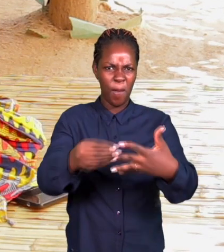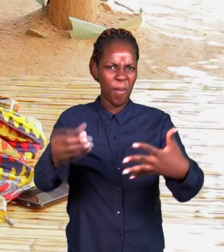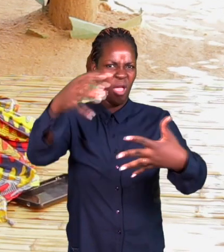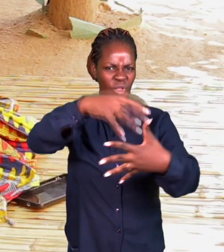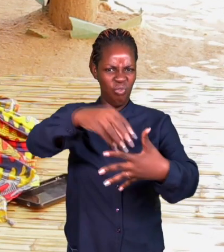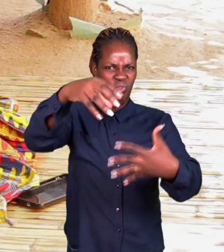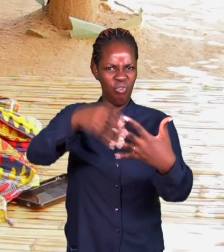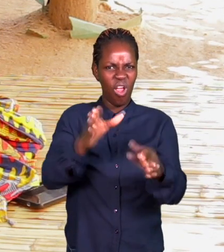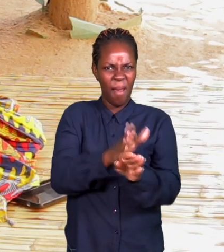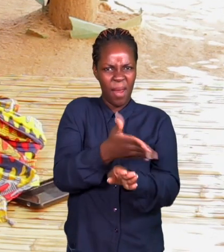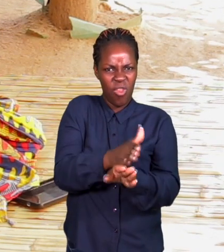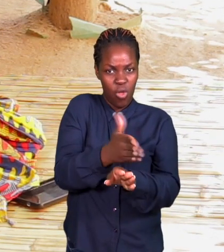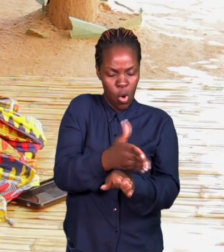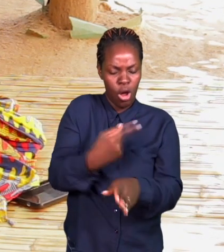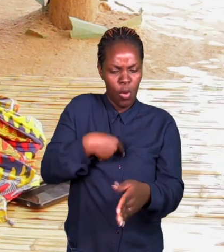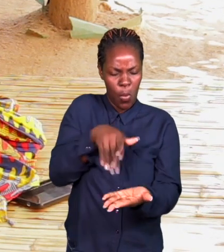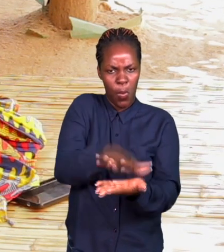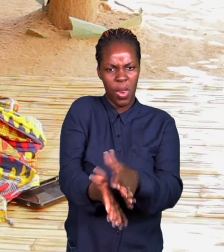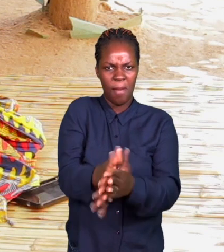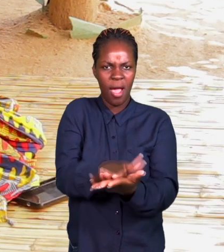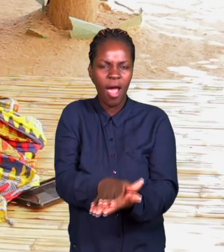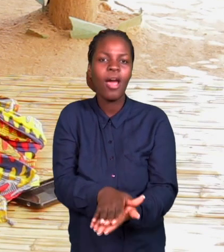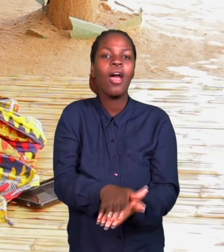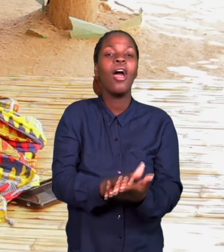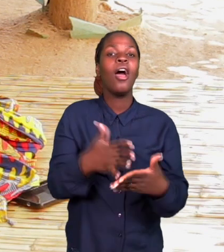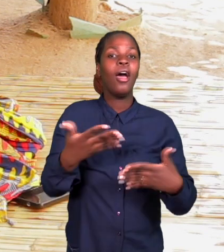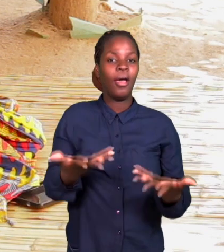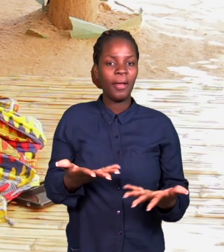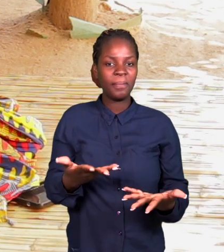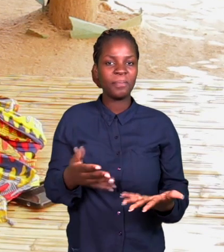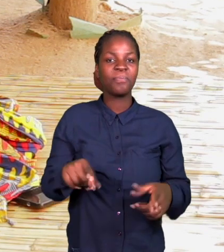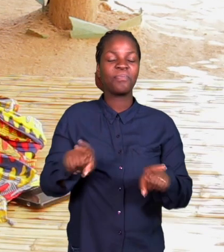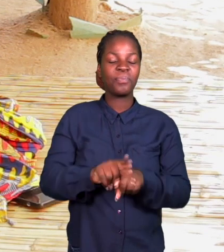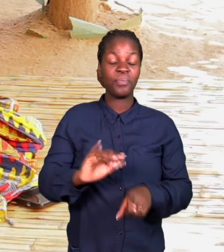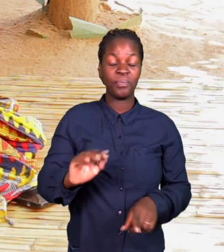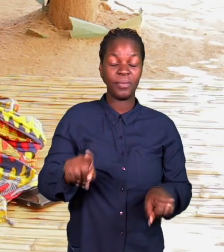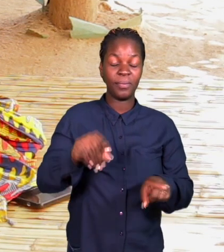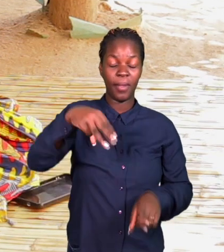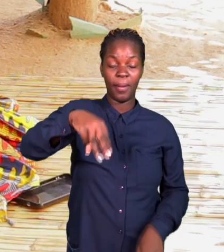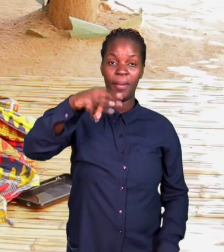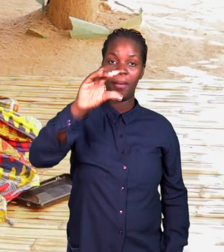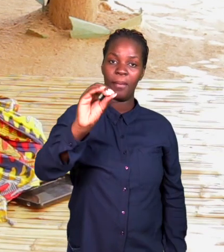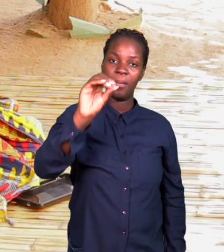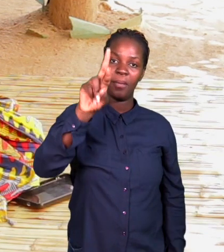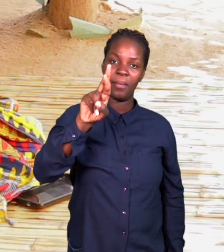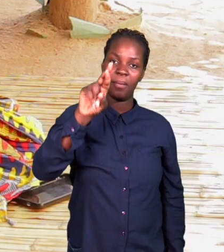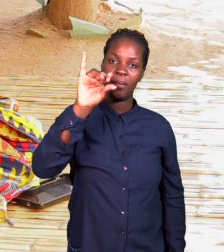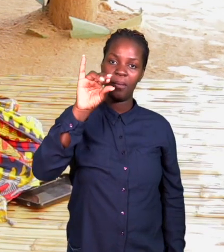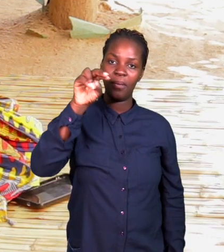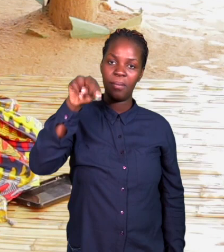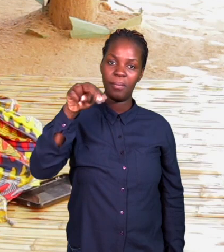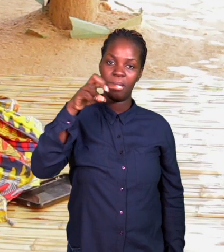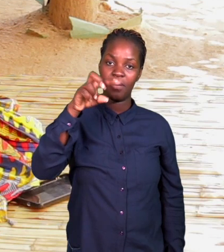como eu gosto de matapa tocoçado. Sempre eu gostava de matapa tocoçado. Eu preparava minha